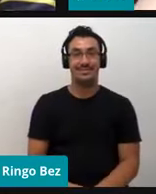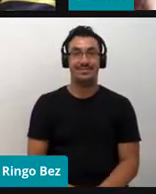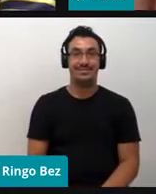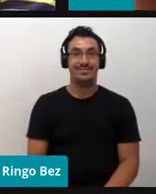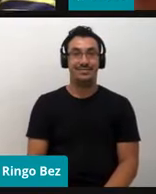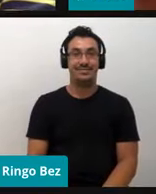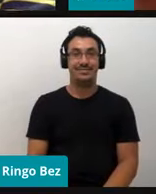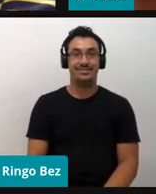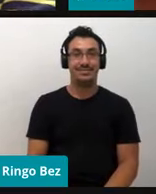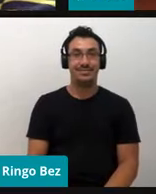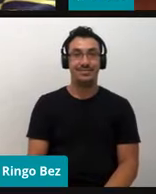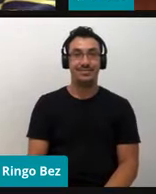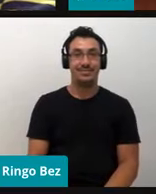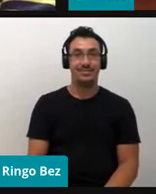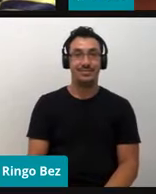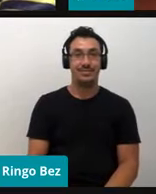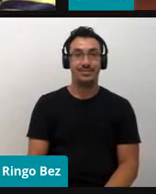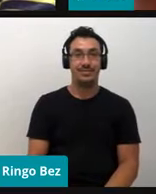Aqui.